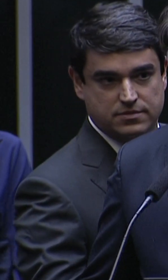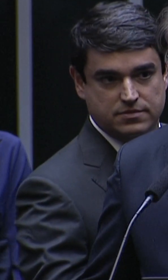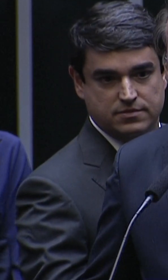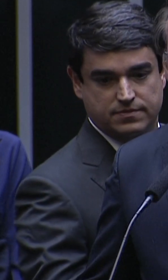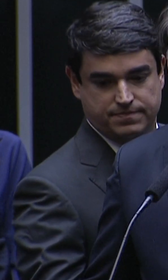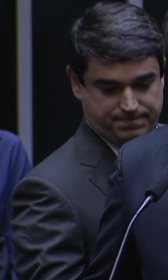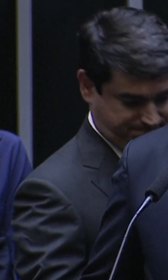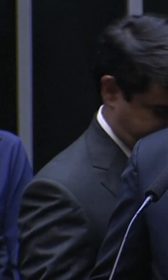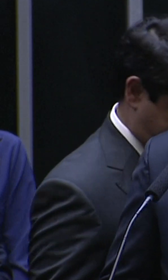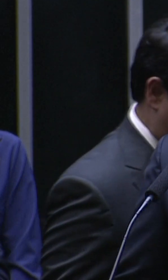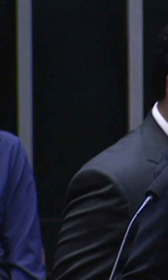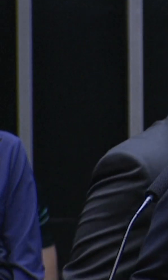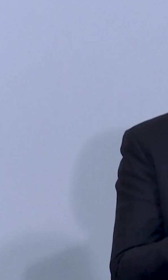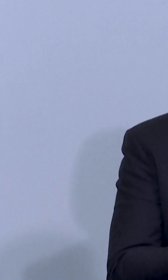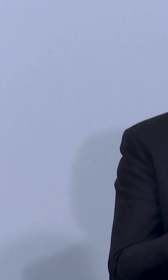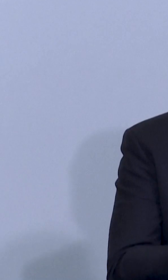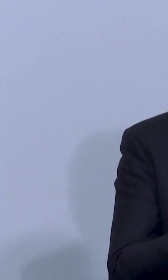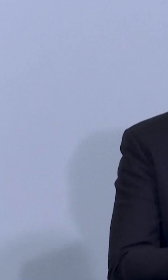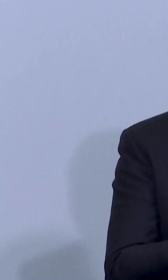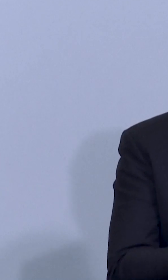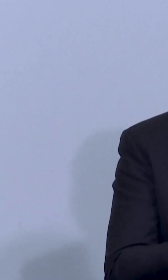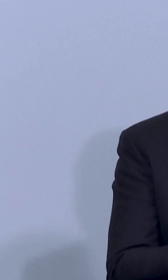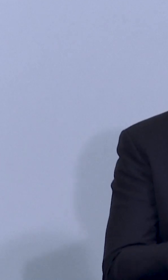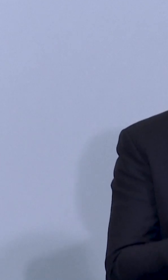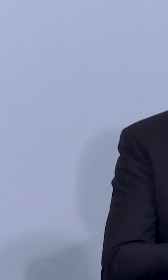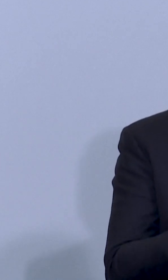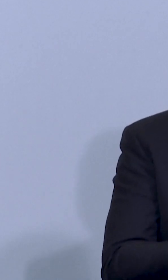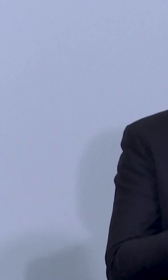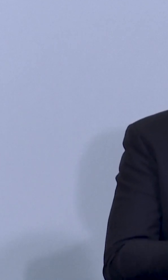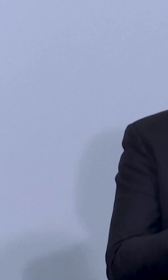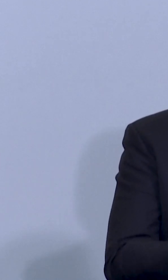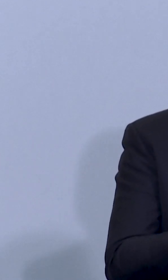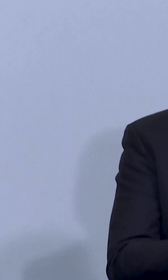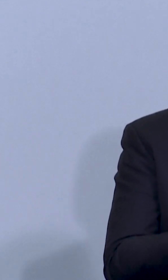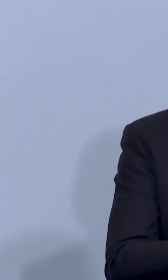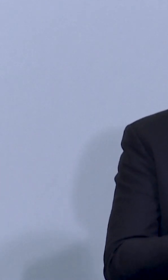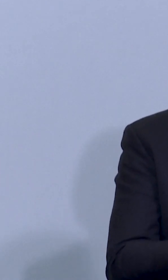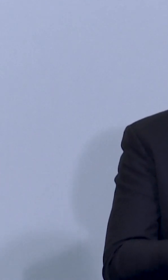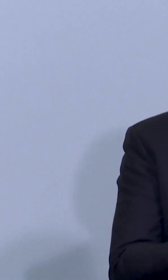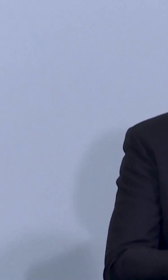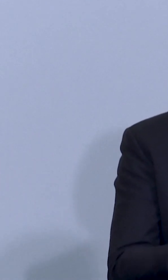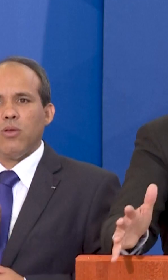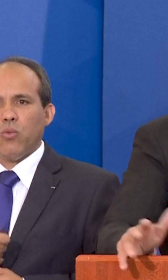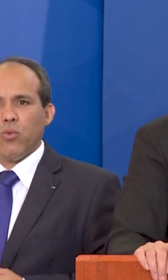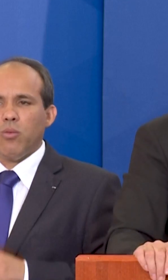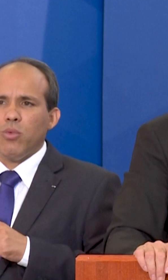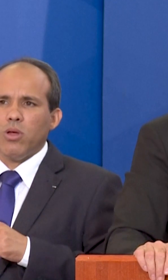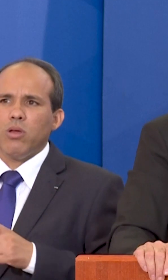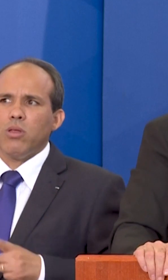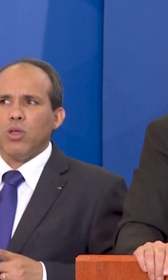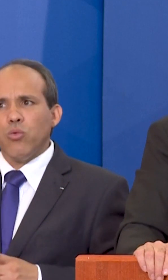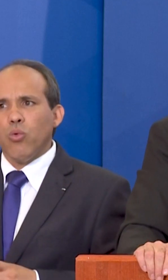investidores. Entre as investigações, a Polícia Federal encontrou no celular de um dos acusados, Meyer Nigre, fundador da